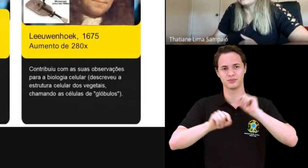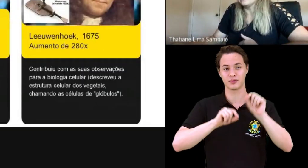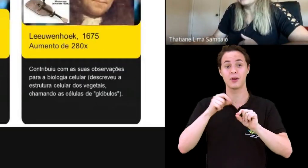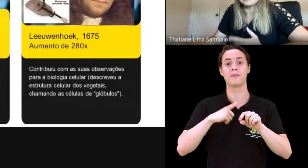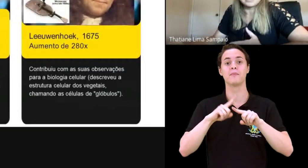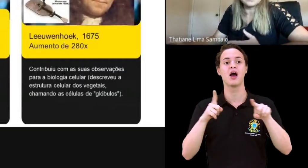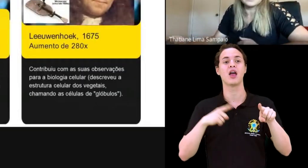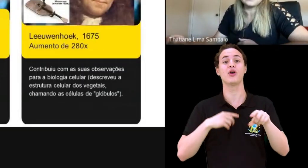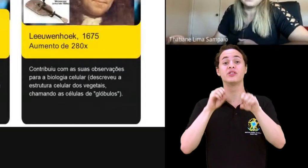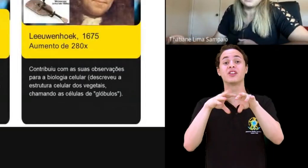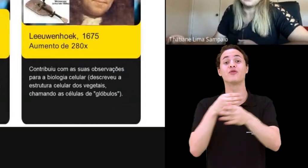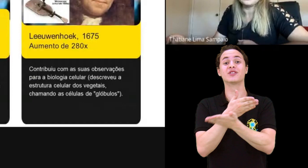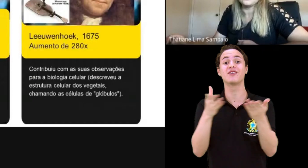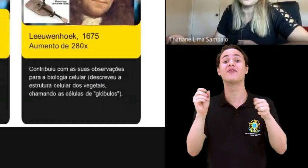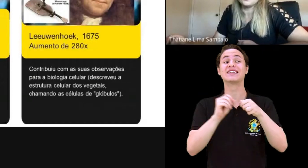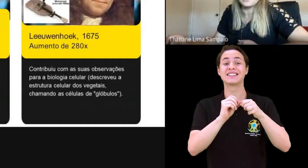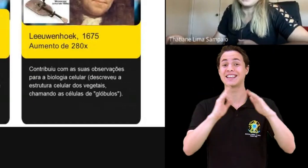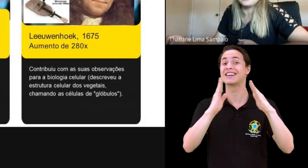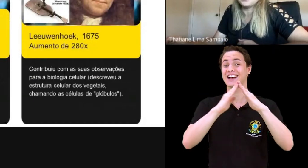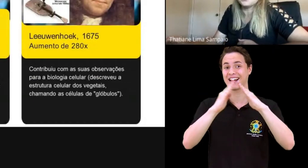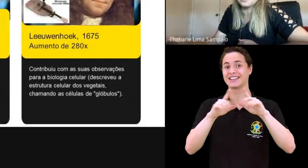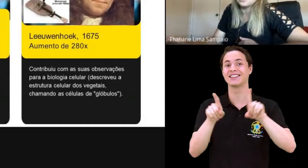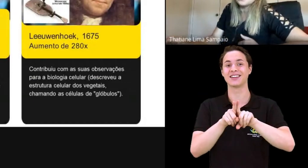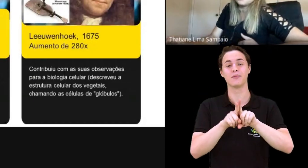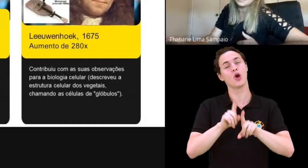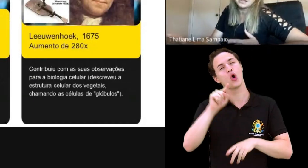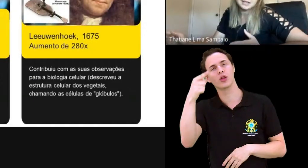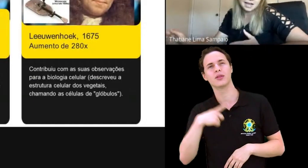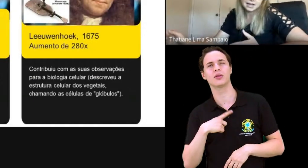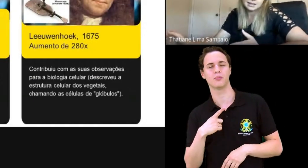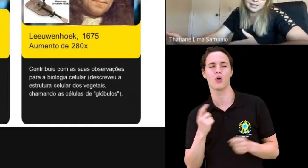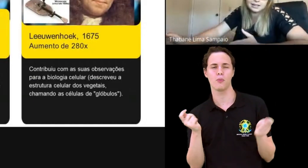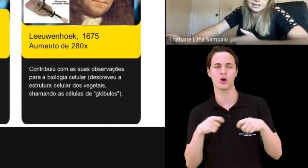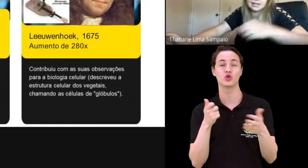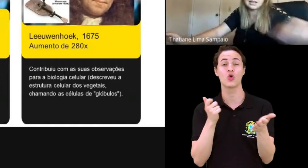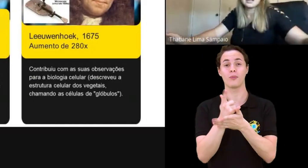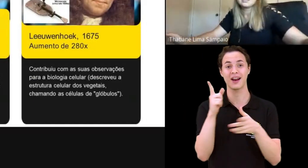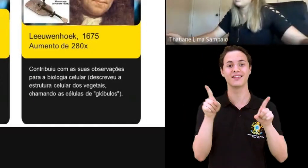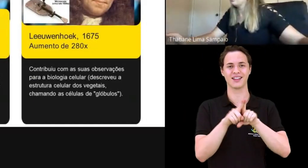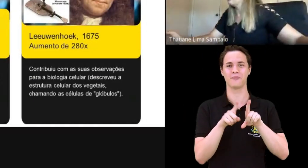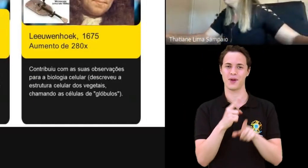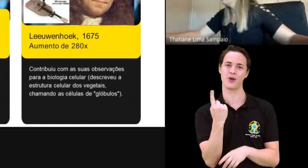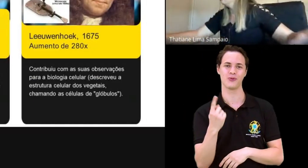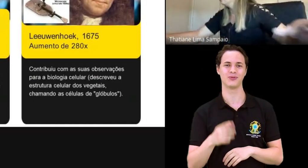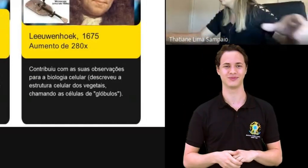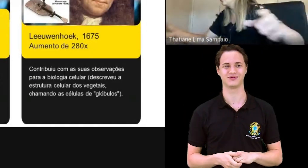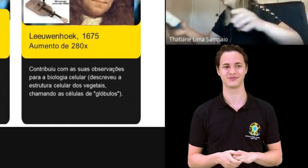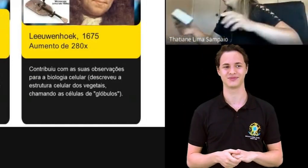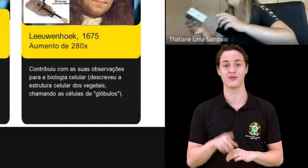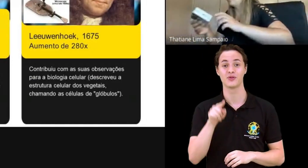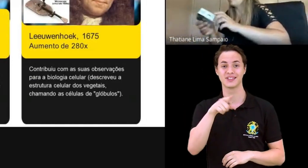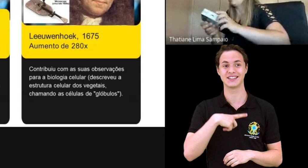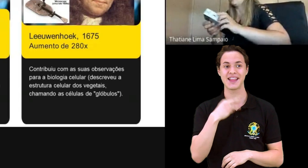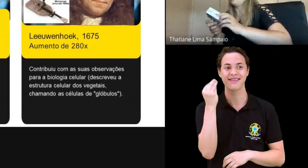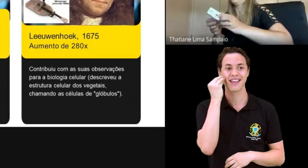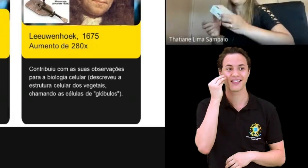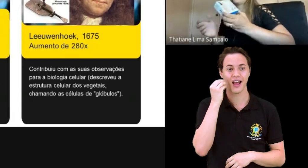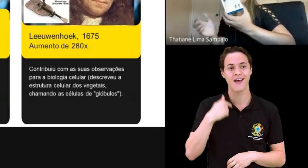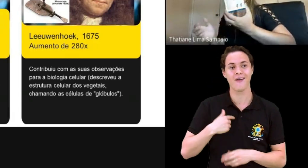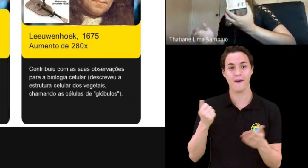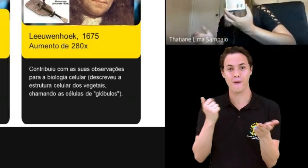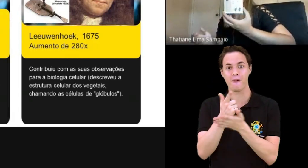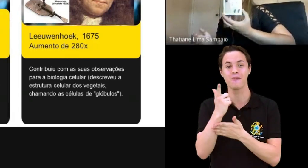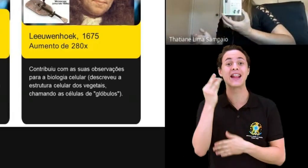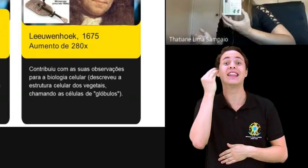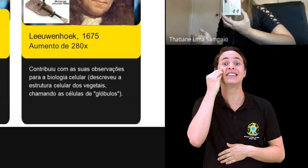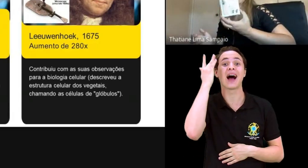recicladas em casa, e caso vocês tenham interesse de comprar depois um desses para testar, né? O que eu comprei e vou testar